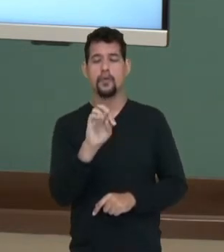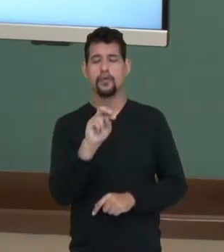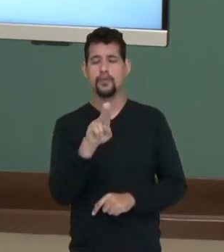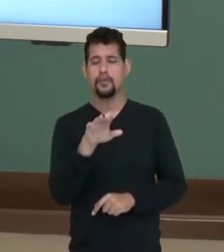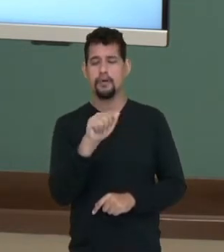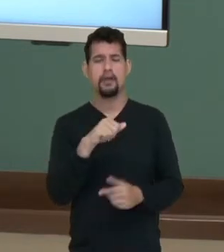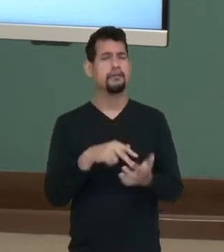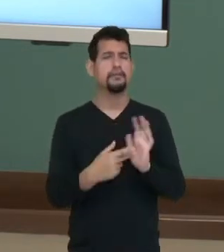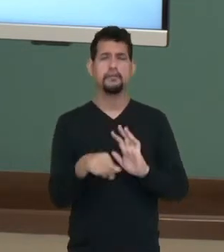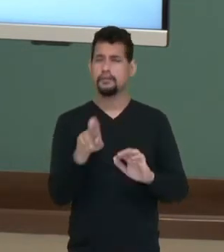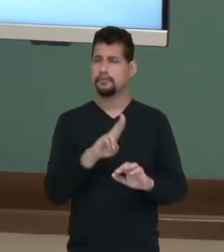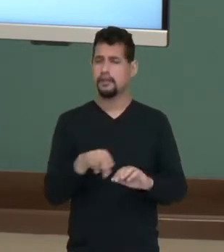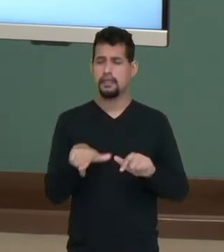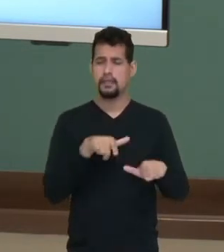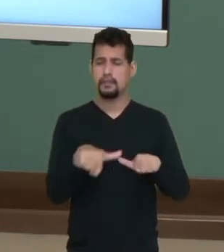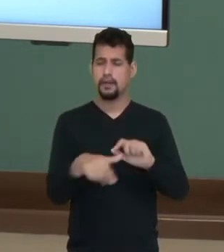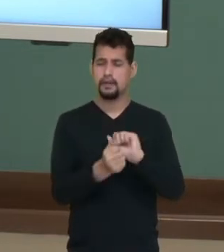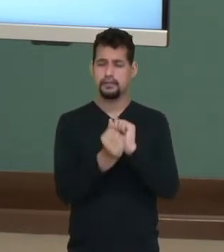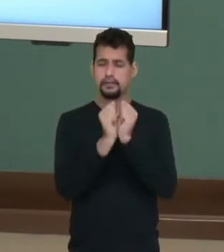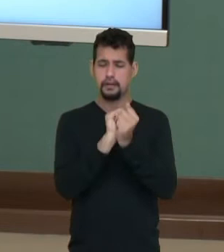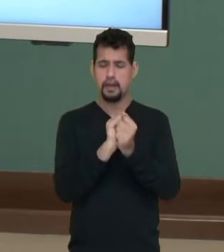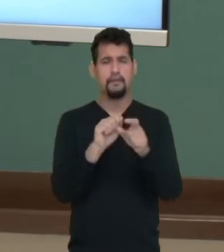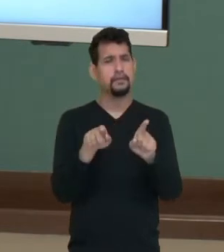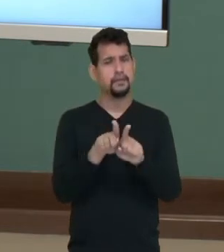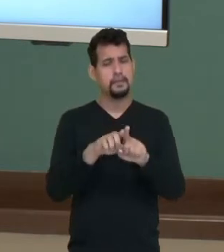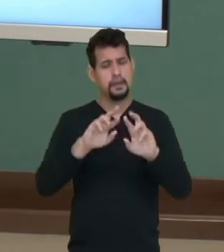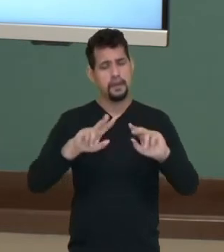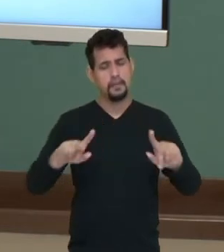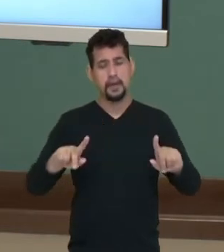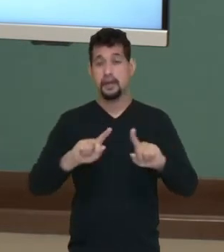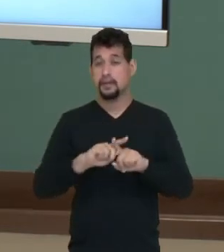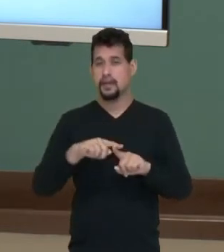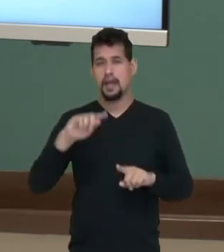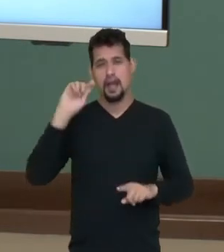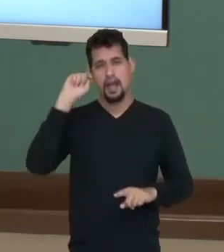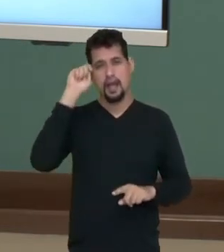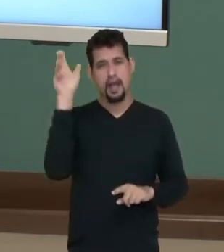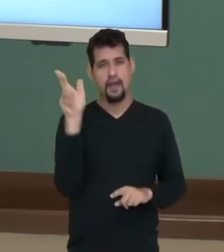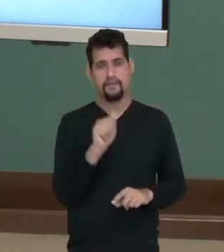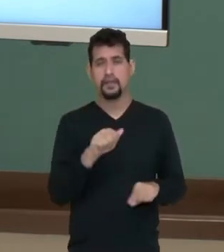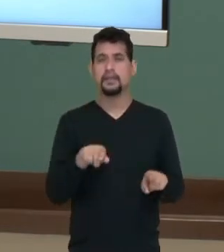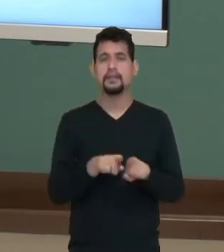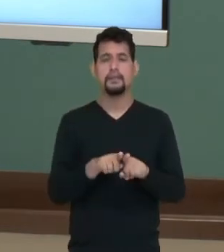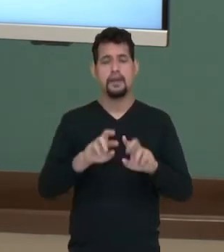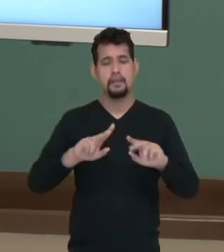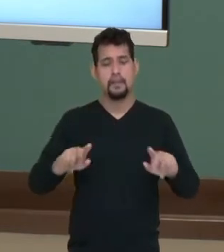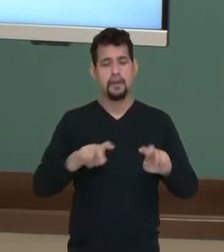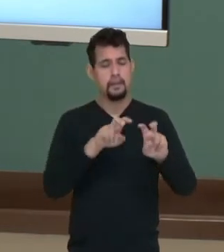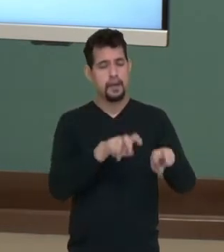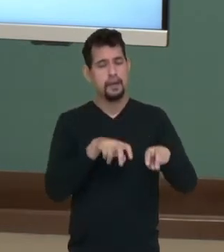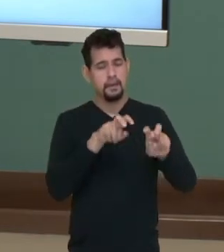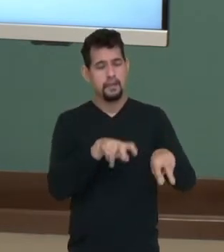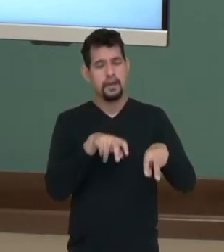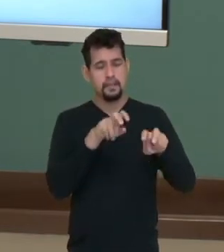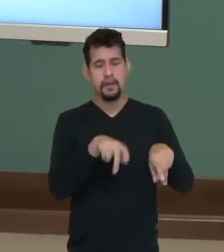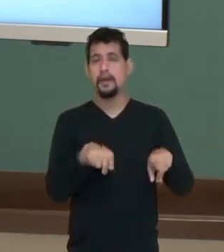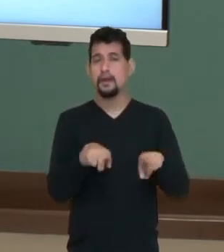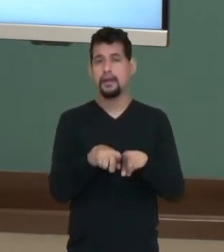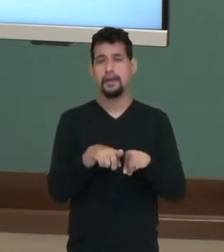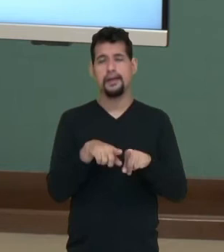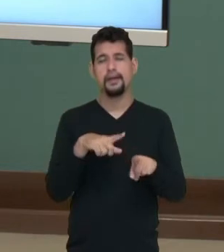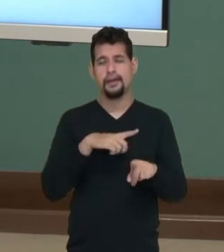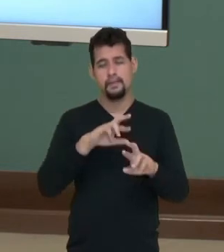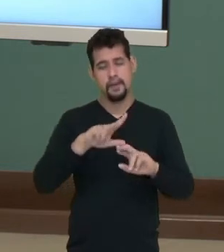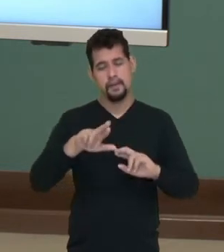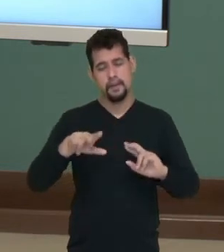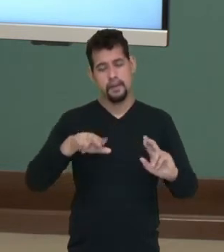então, usando o trabalho escravo, né? Os escravos trazidos da África e também as grandes fazendas, né? Que tinham lá os senhores de engenho,